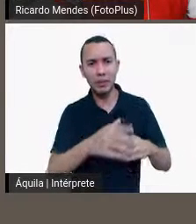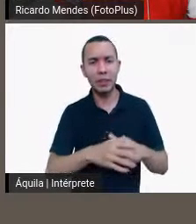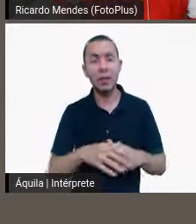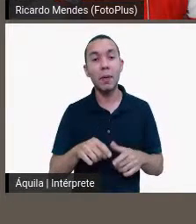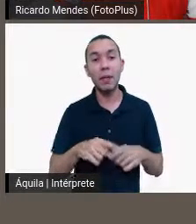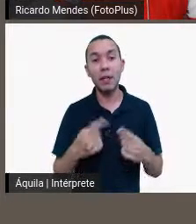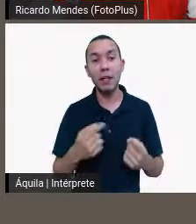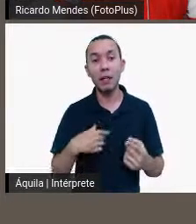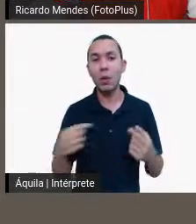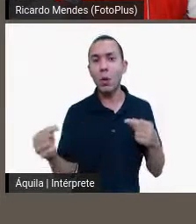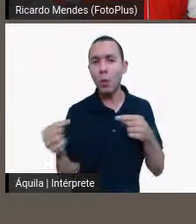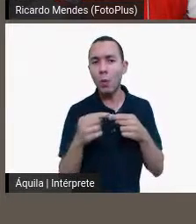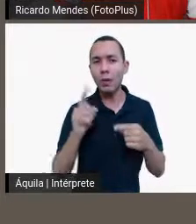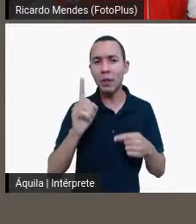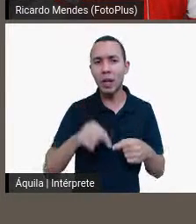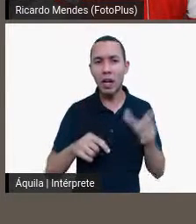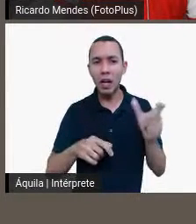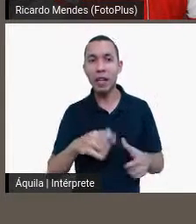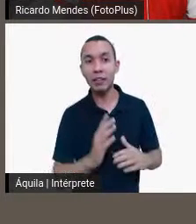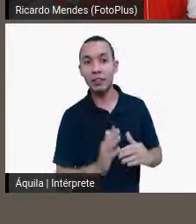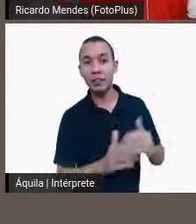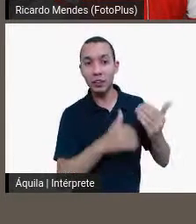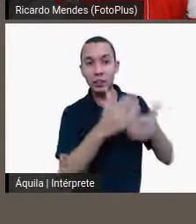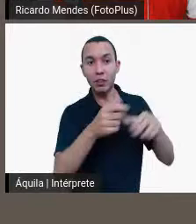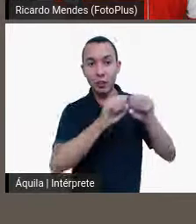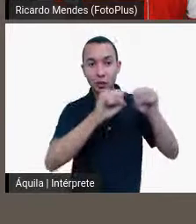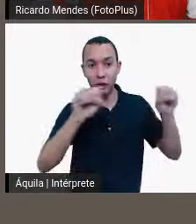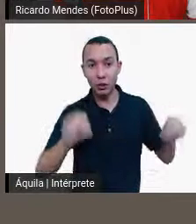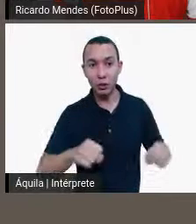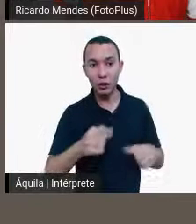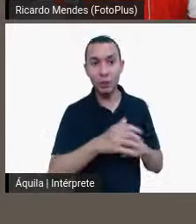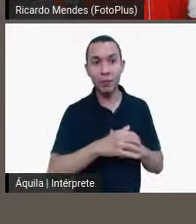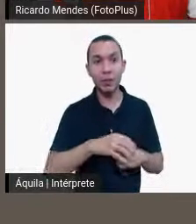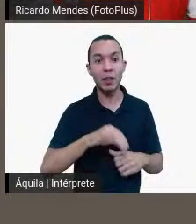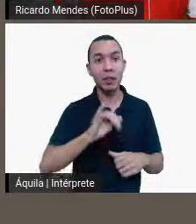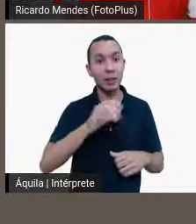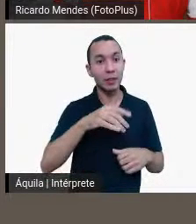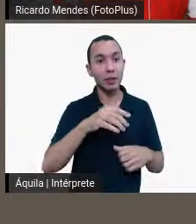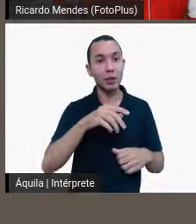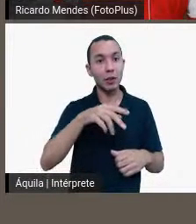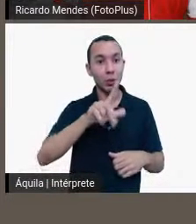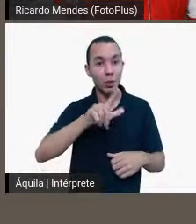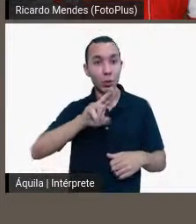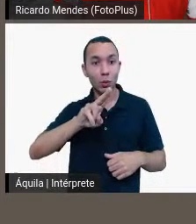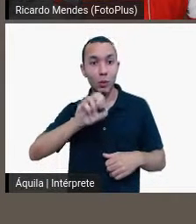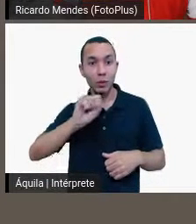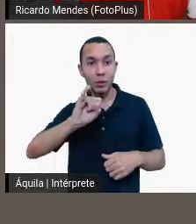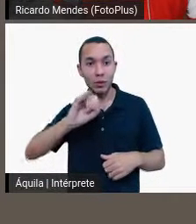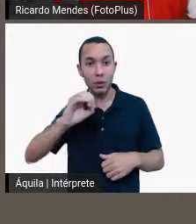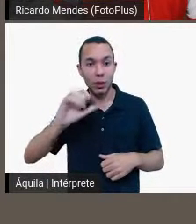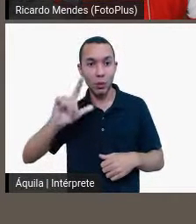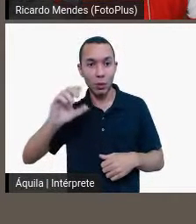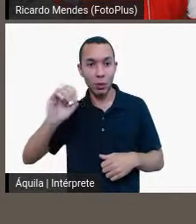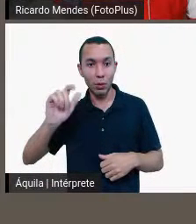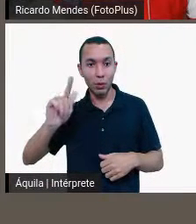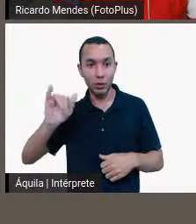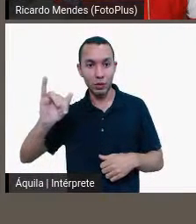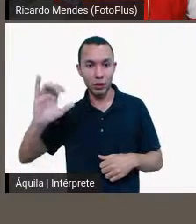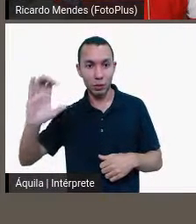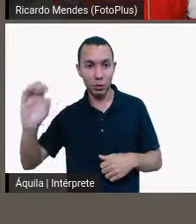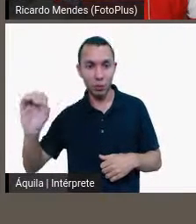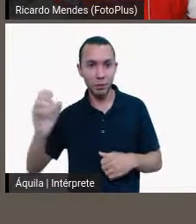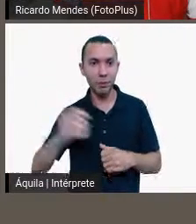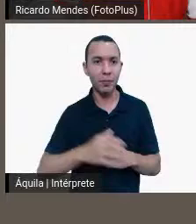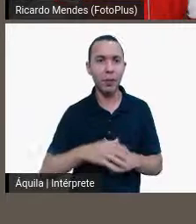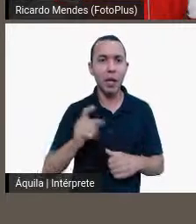mais respeito ao estado de desenvolvimento do sistema museológico de então. Observe-se, em contraponto, que uma historiografia do cinema